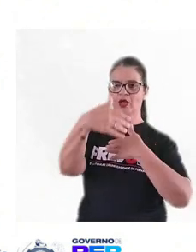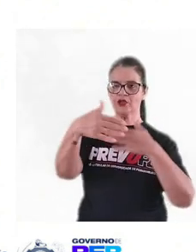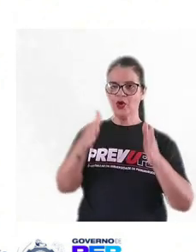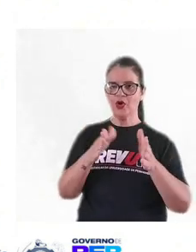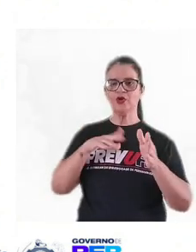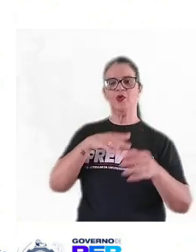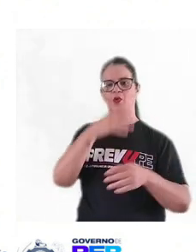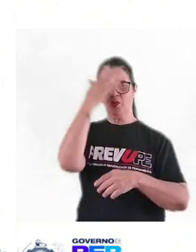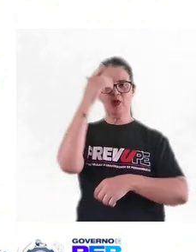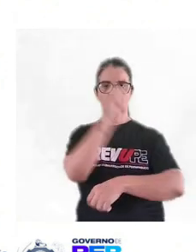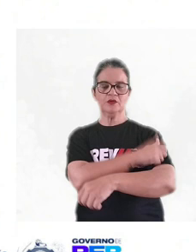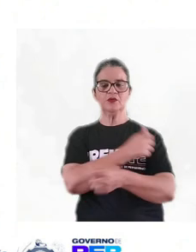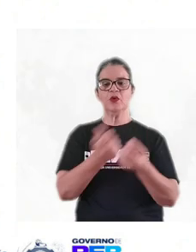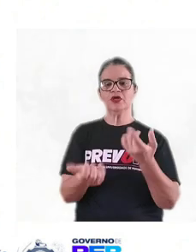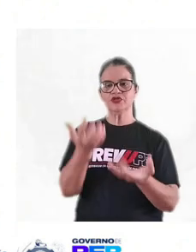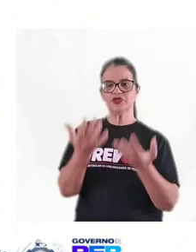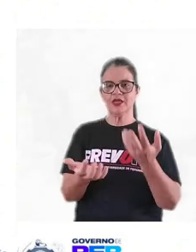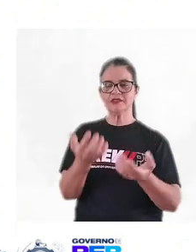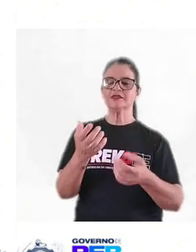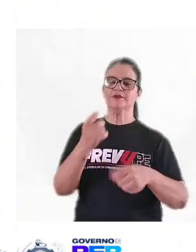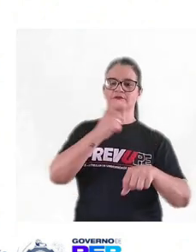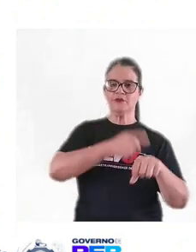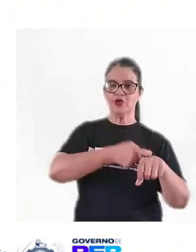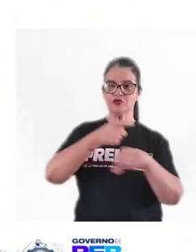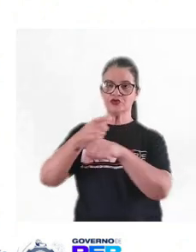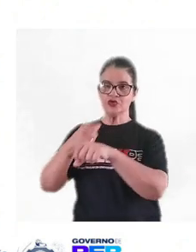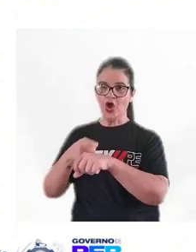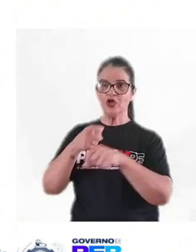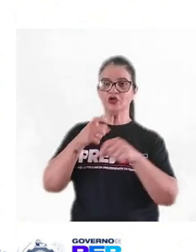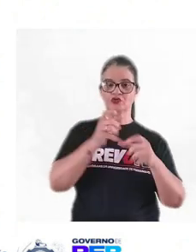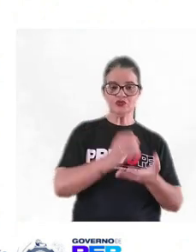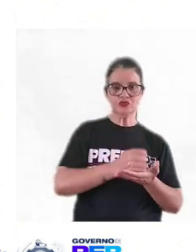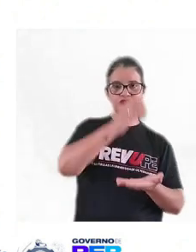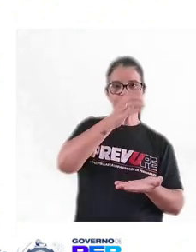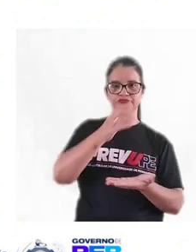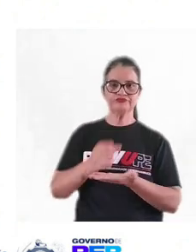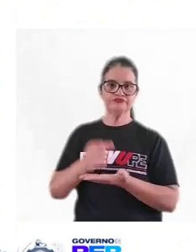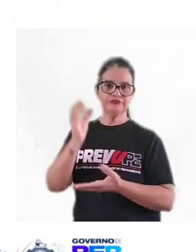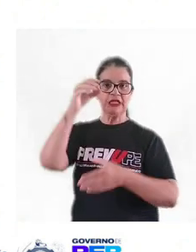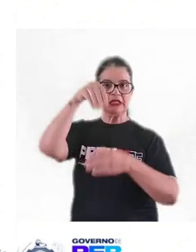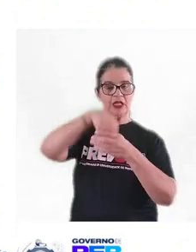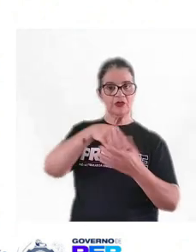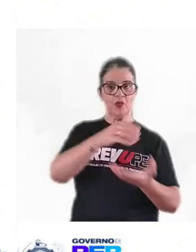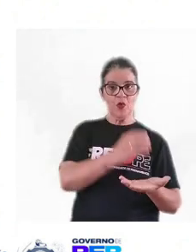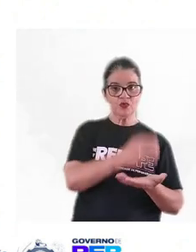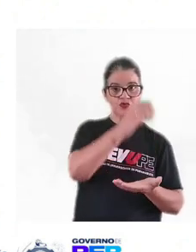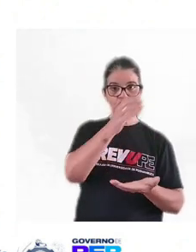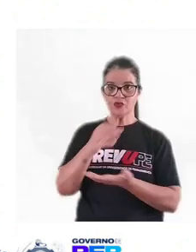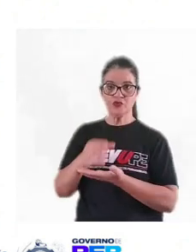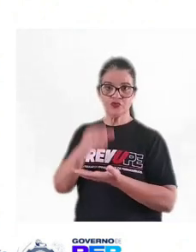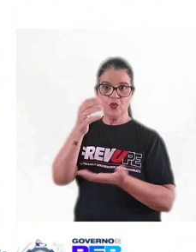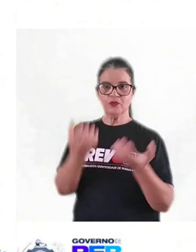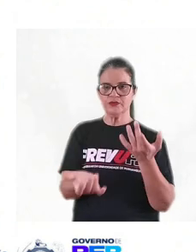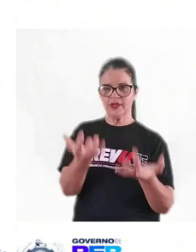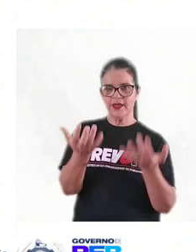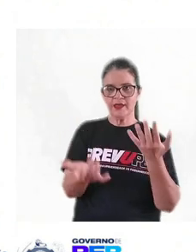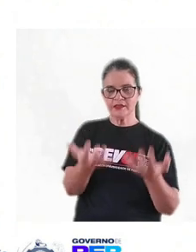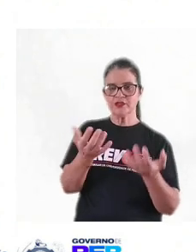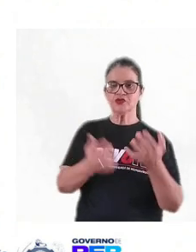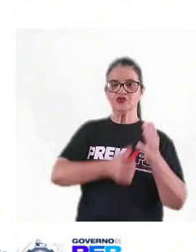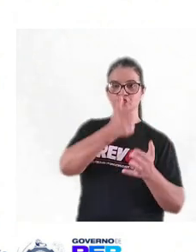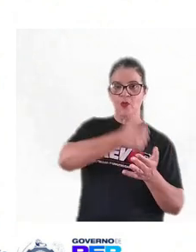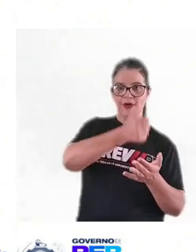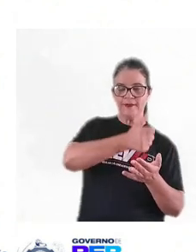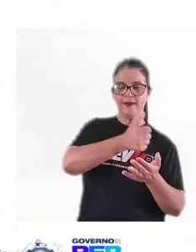aquece duas substâncias sólidas que estão presentes em dois tubos de ensaio conforme os tubos de ensaio são aquecidos no